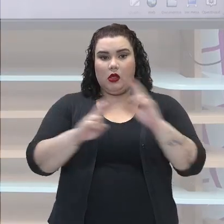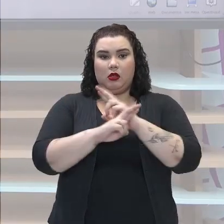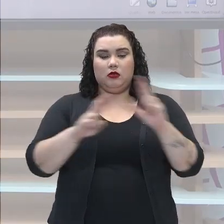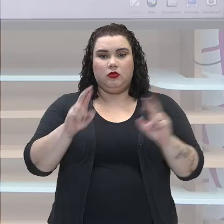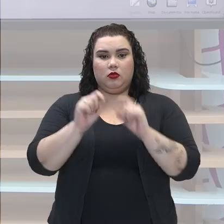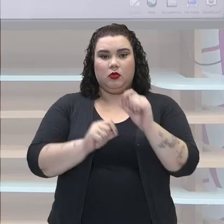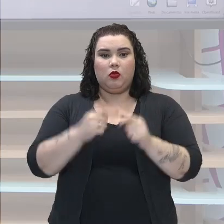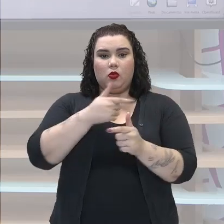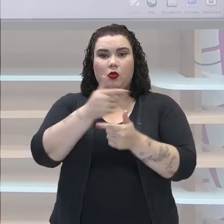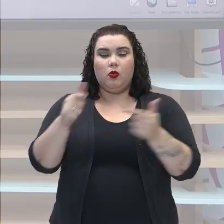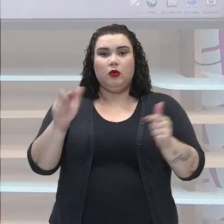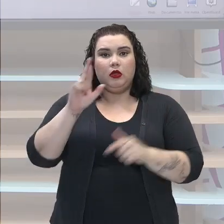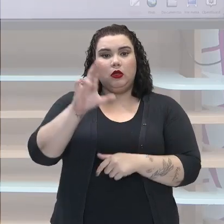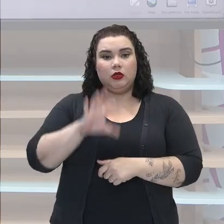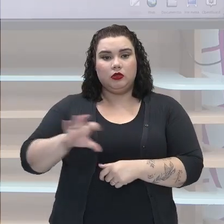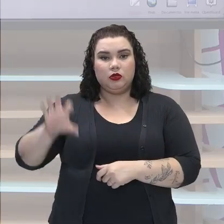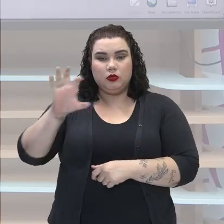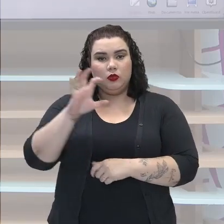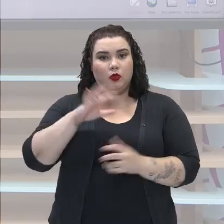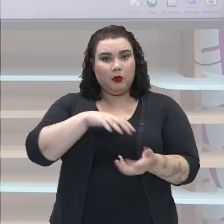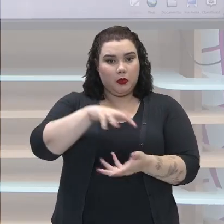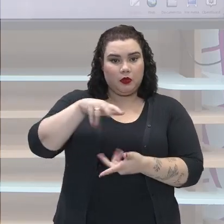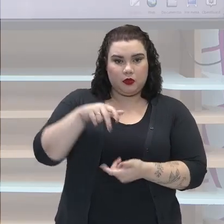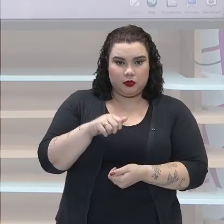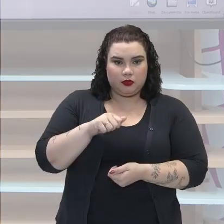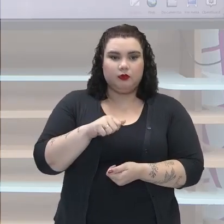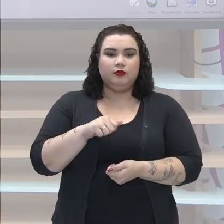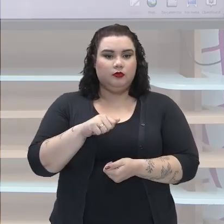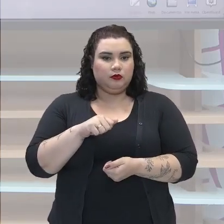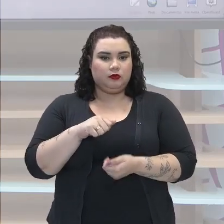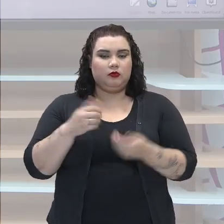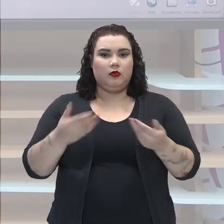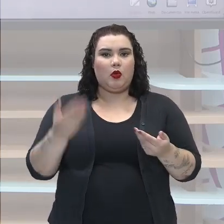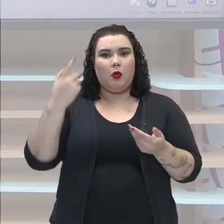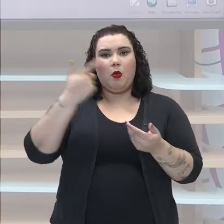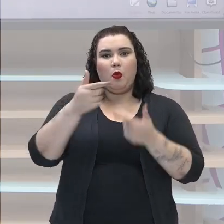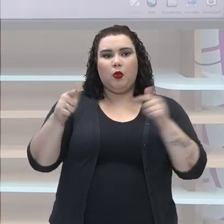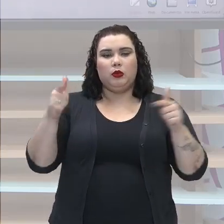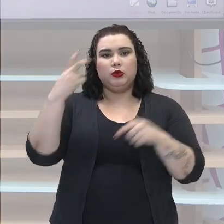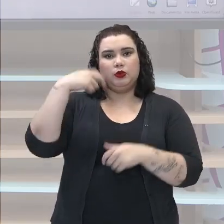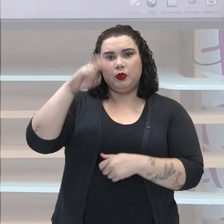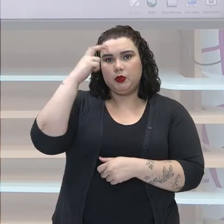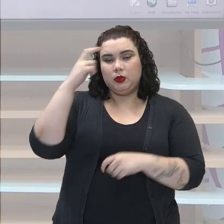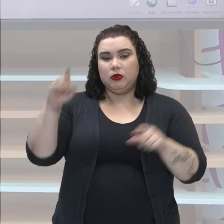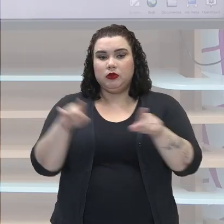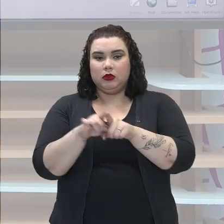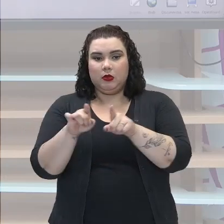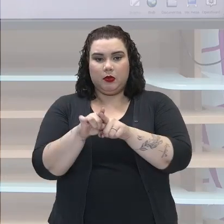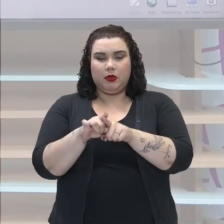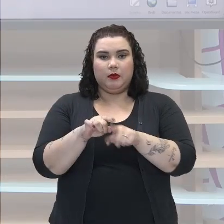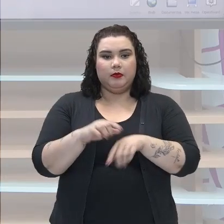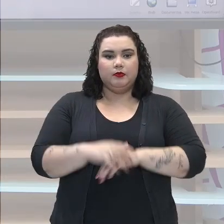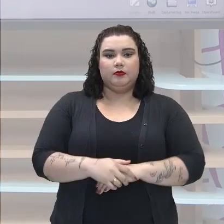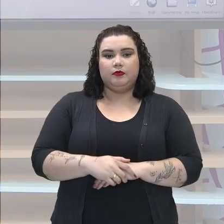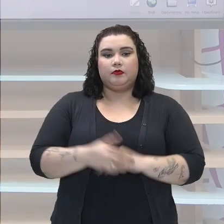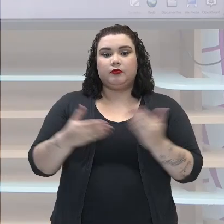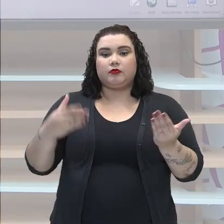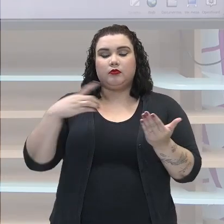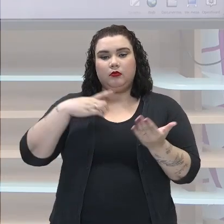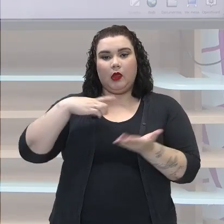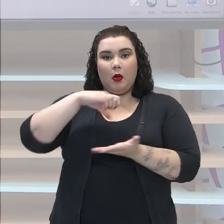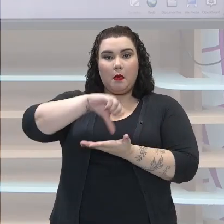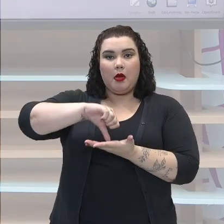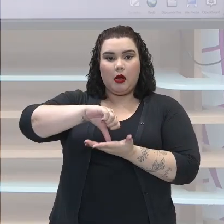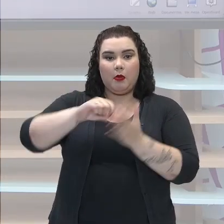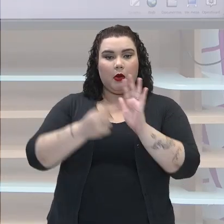a outras regiões do nosso planeta, em especial as outras regiões culturais também existentes no nosso planeta. E eu tenho um mapa aqui para